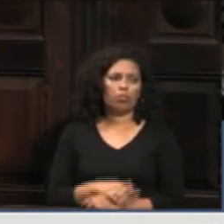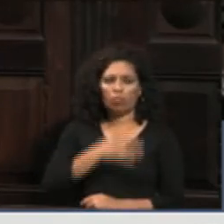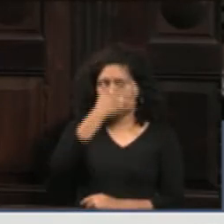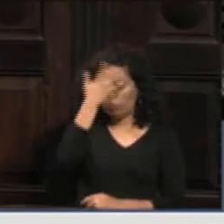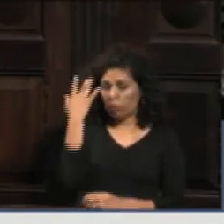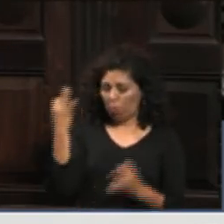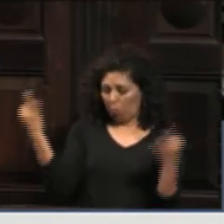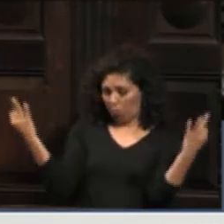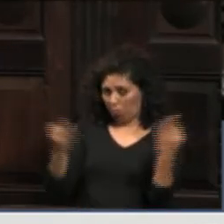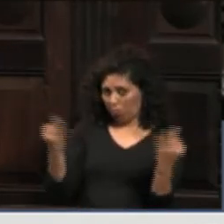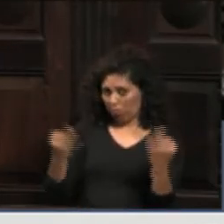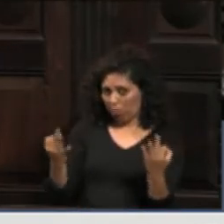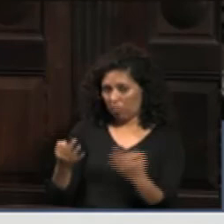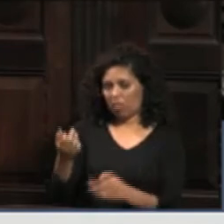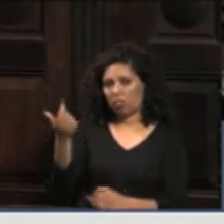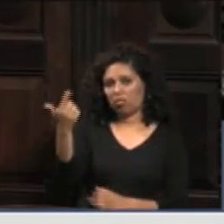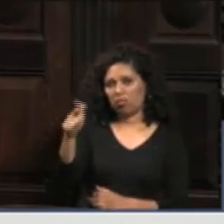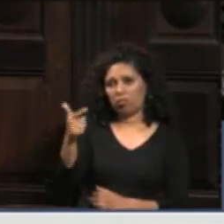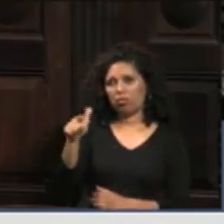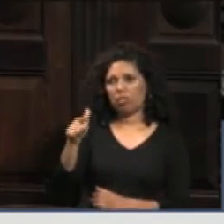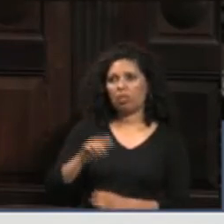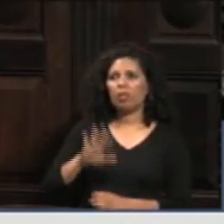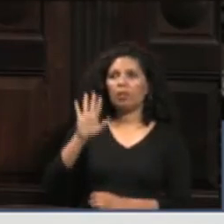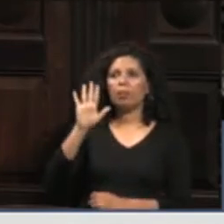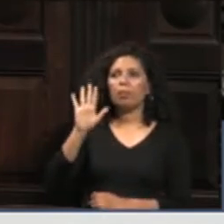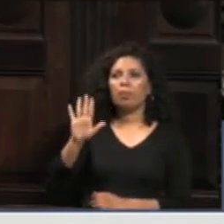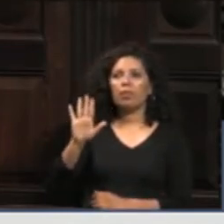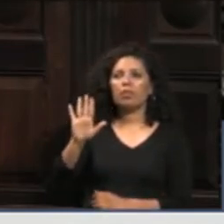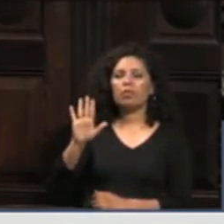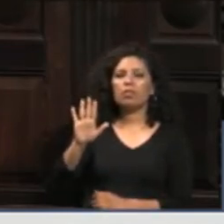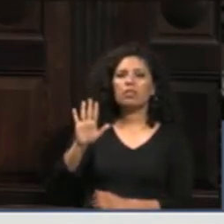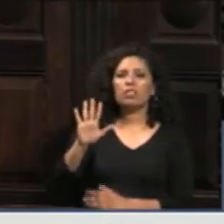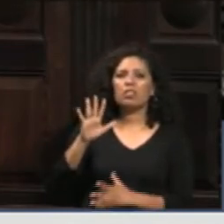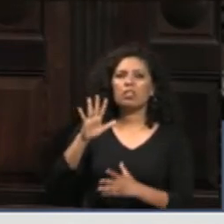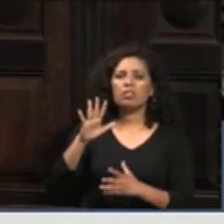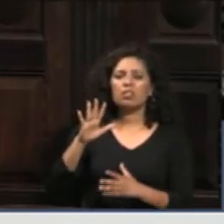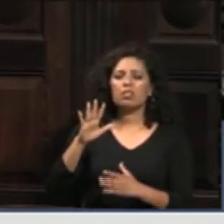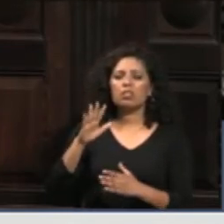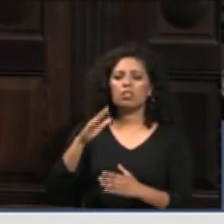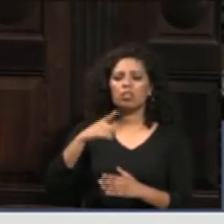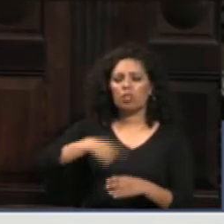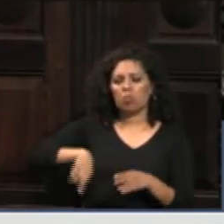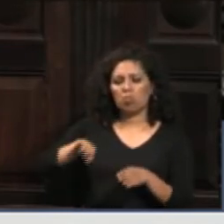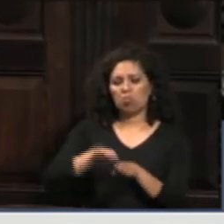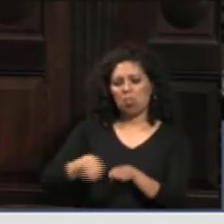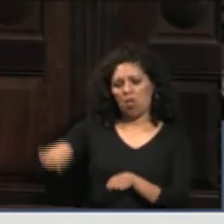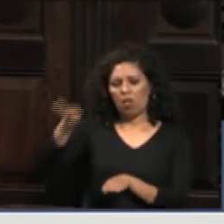está imune, não existe cidadão nem cidadã acima de qualquer suspeita.